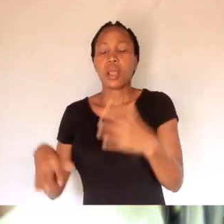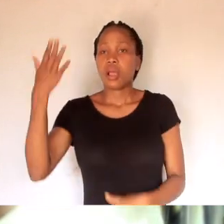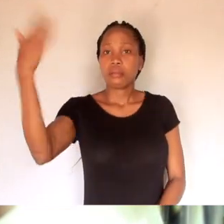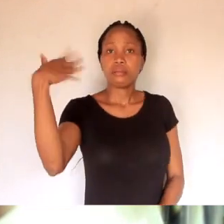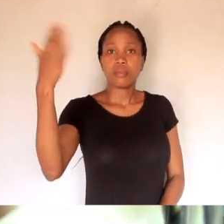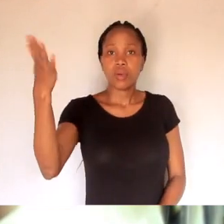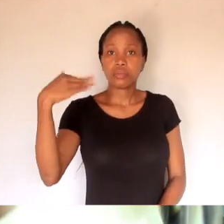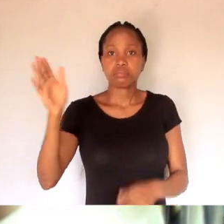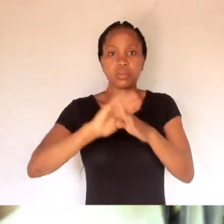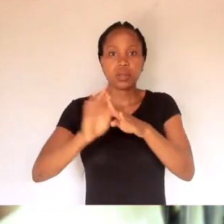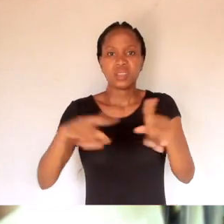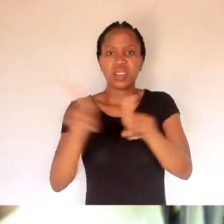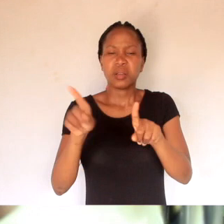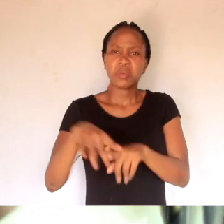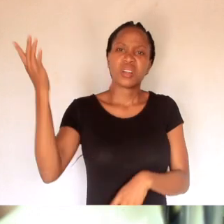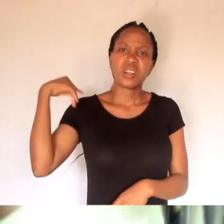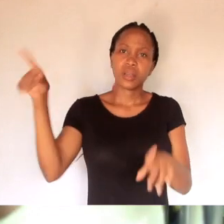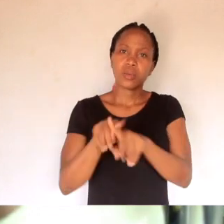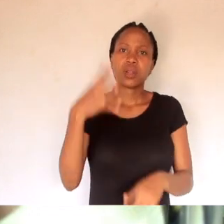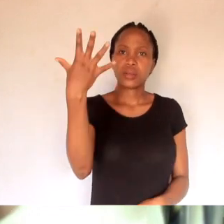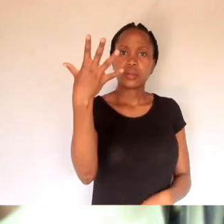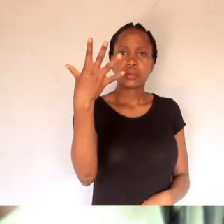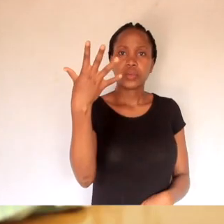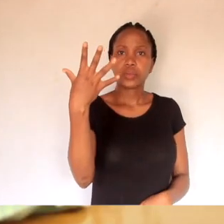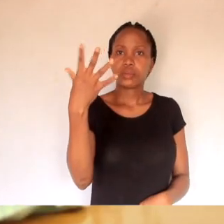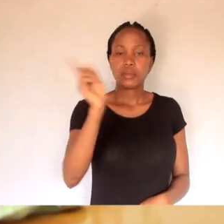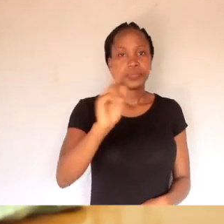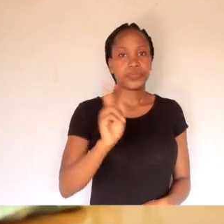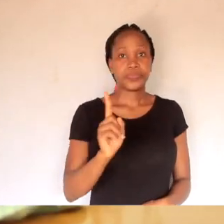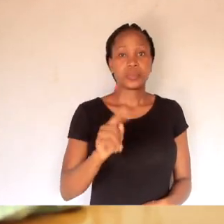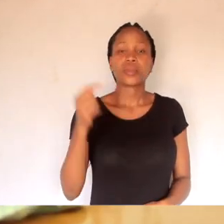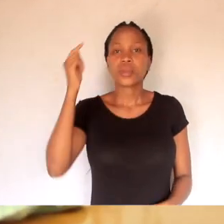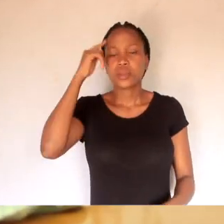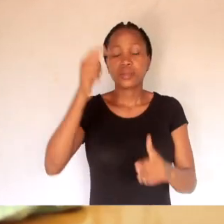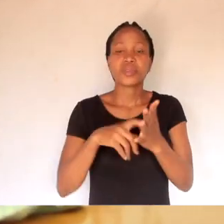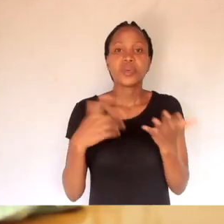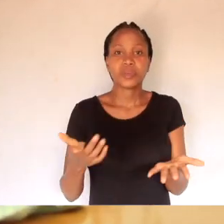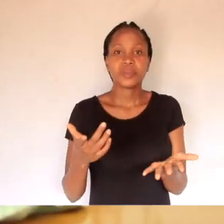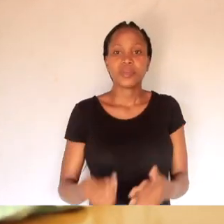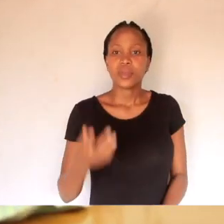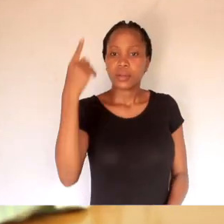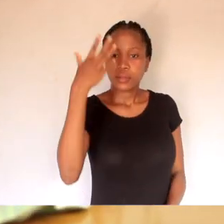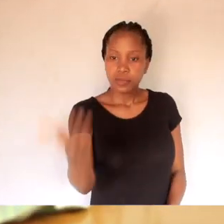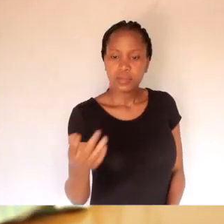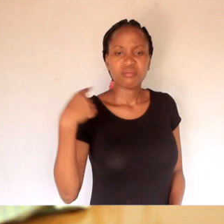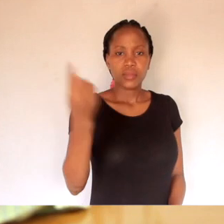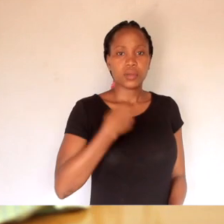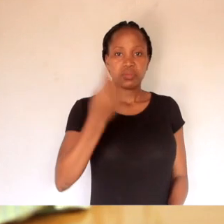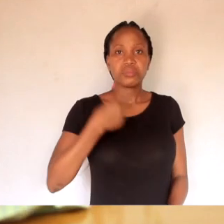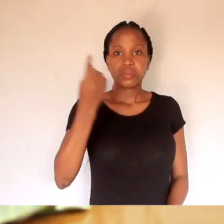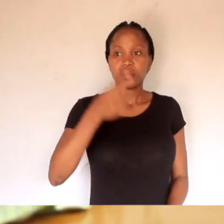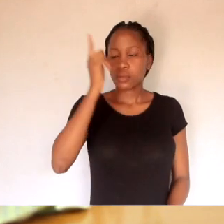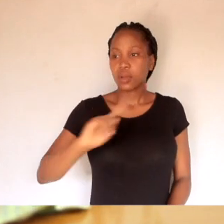como funcionaria se eu tivesse os cinco dedos. O que é que isso quer dizer? Você sozinho não vai a nenhum sítio, mas quando estão